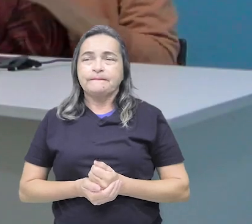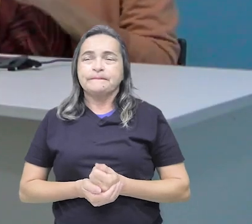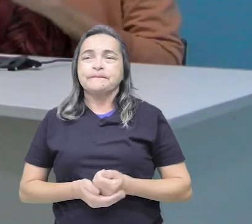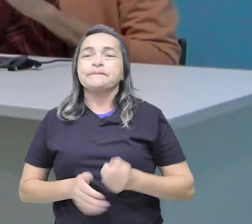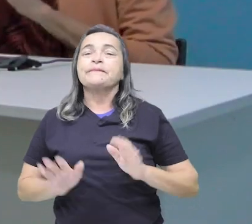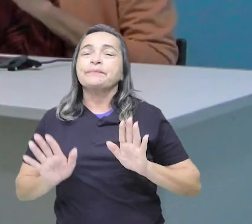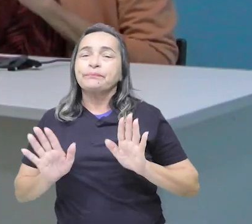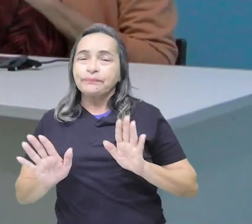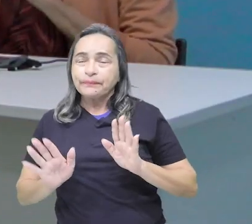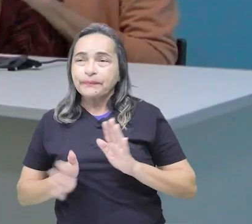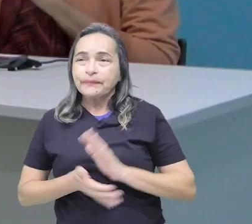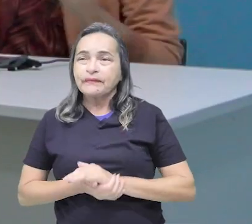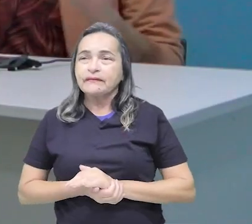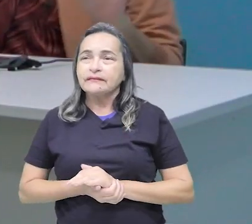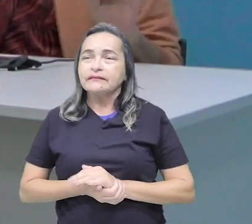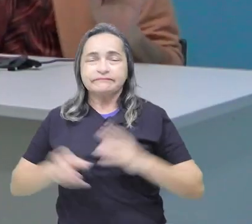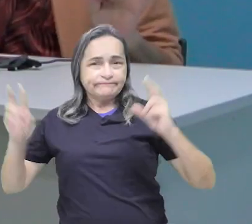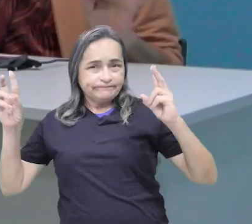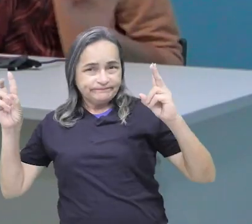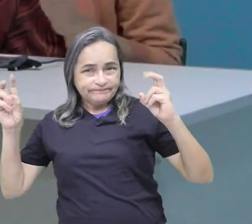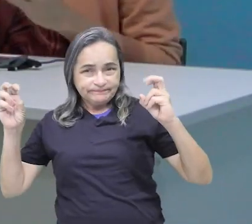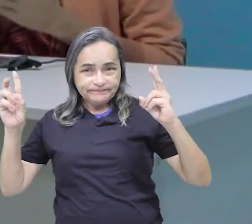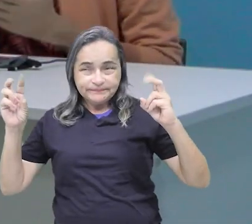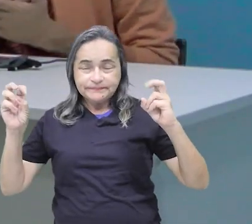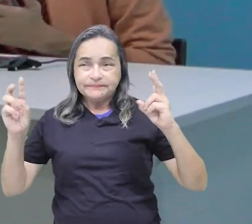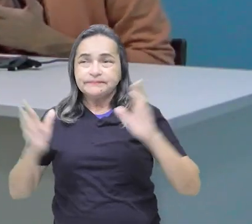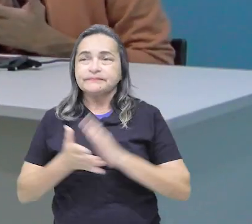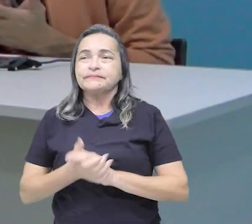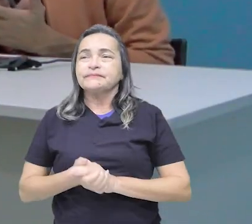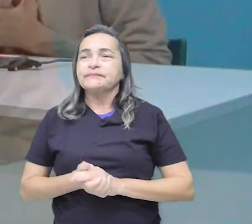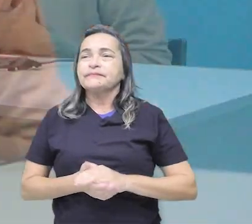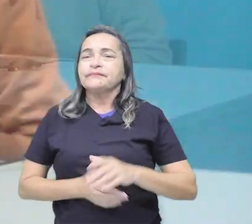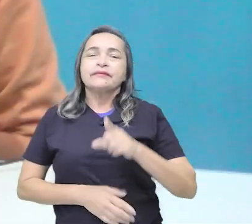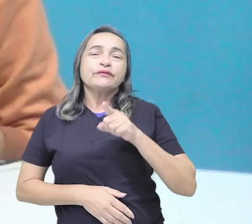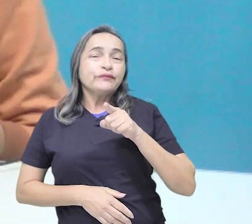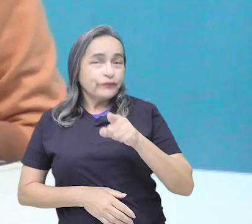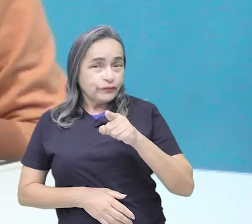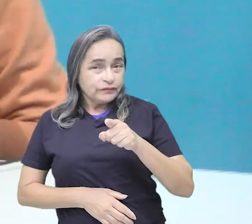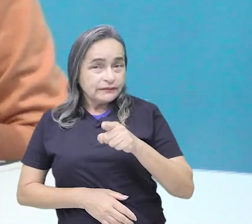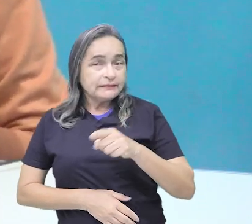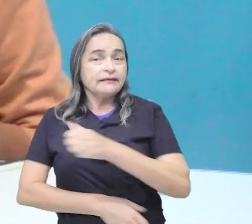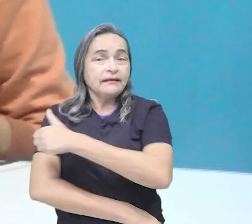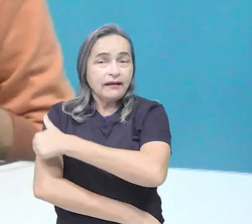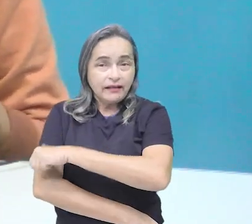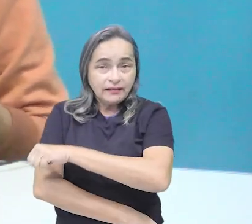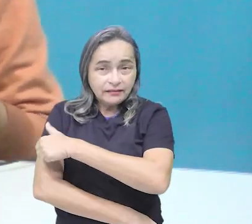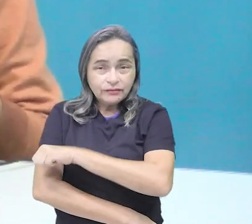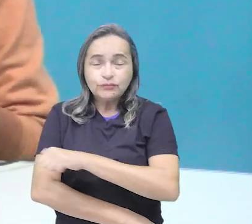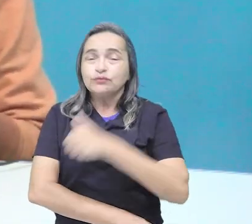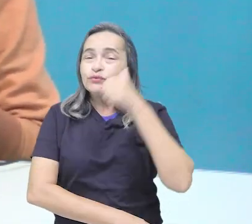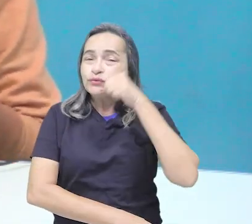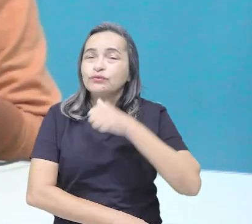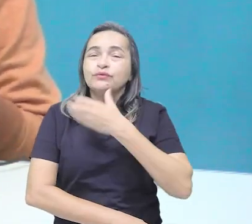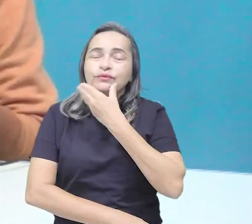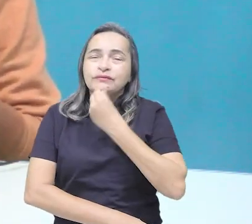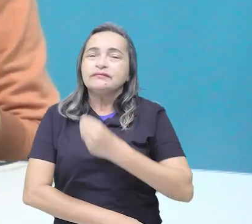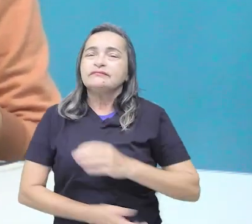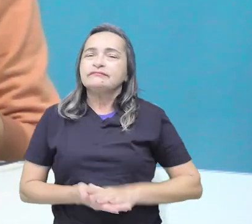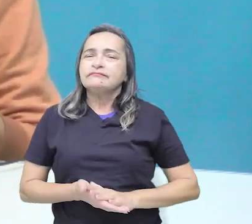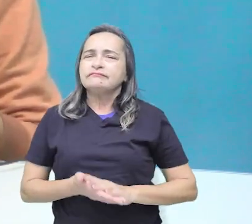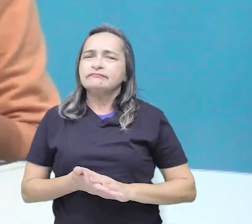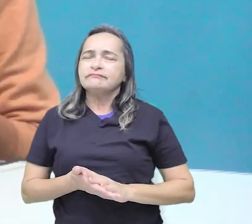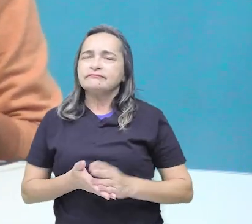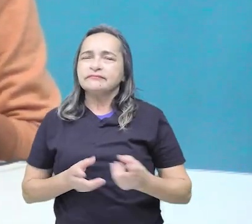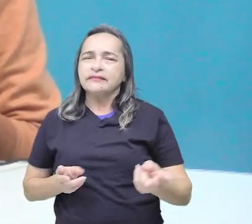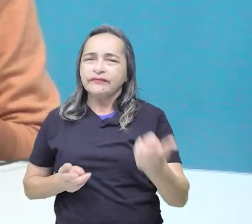para a gente deixar isso bem sublinhado. Você, aluno, aluna que está assistindo esse